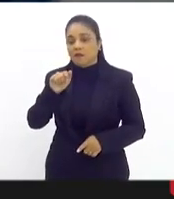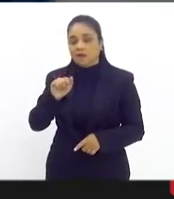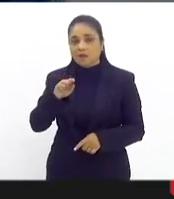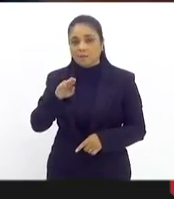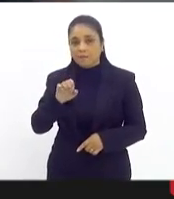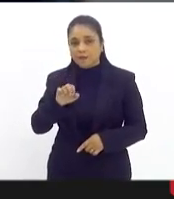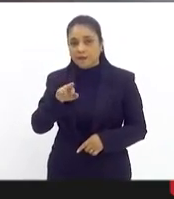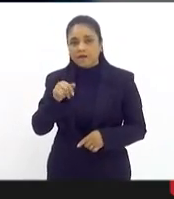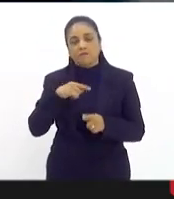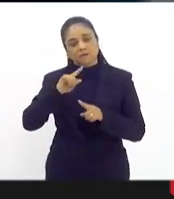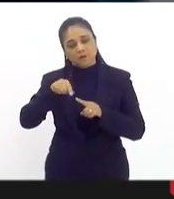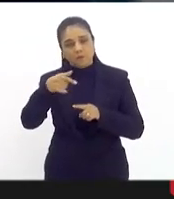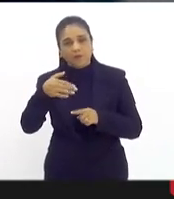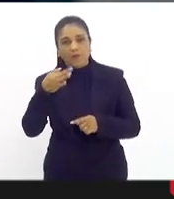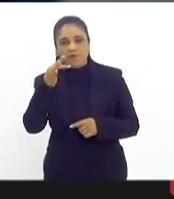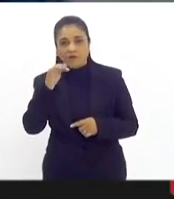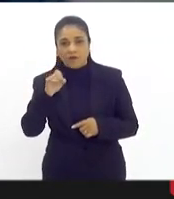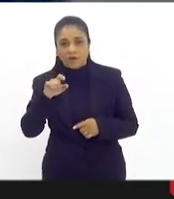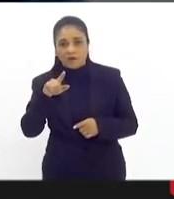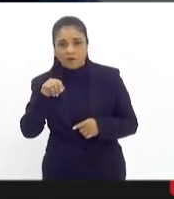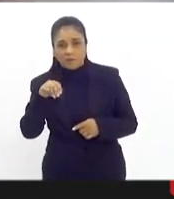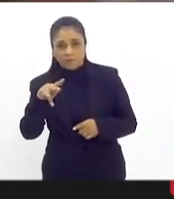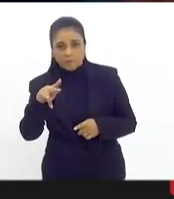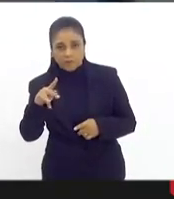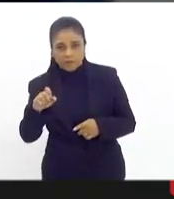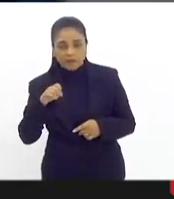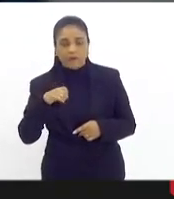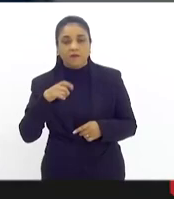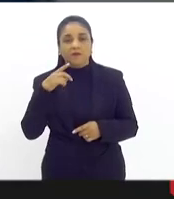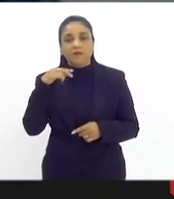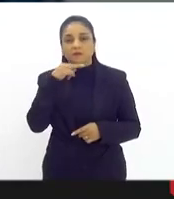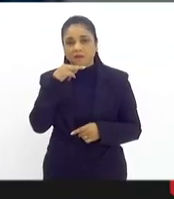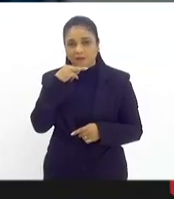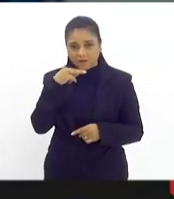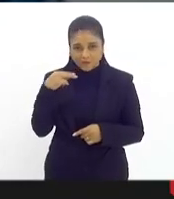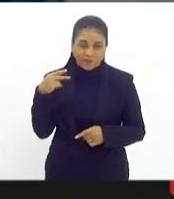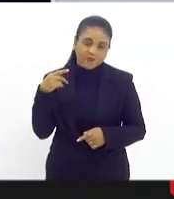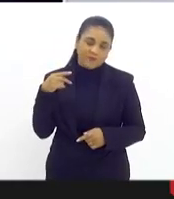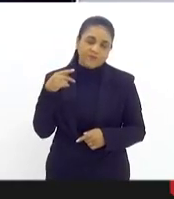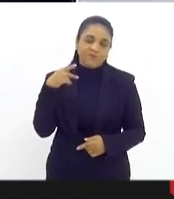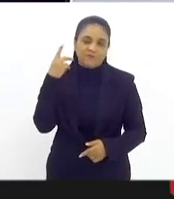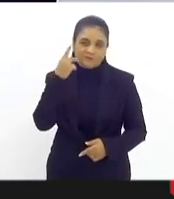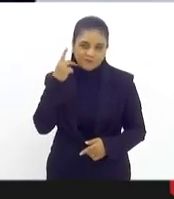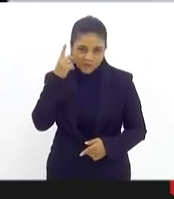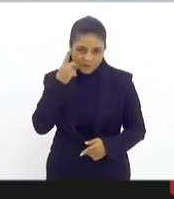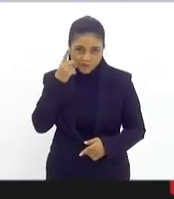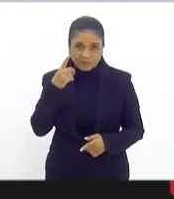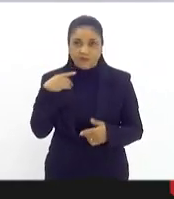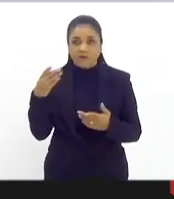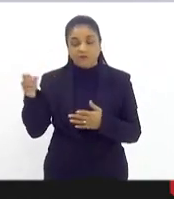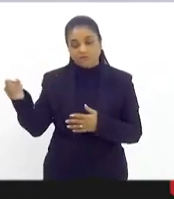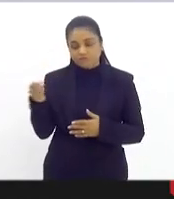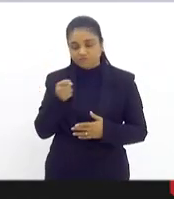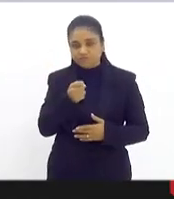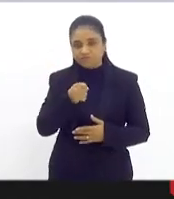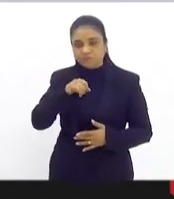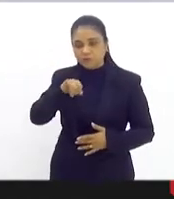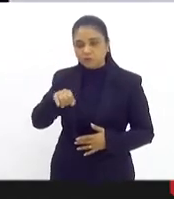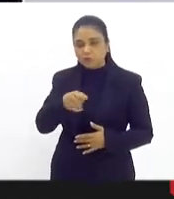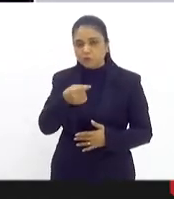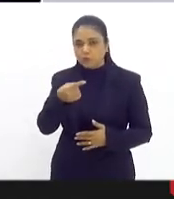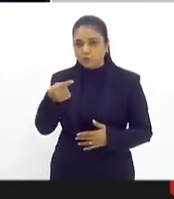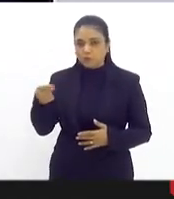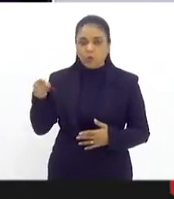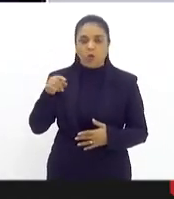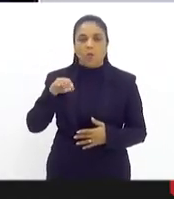seguida o Felipe Neto e todos os demais, e as demais. Isso, a gente vai chamar agora o João Brant, que é secretário nacional